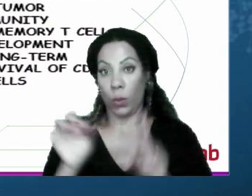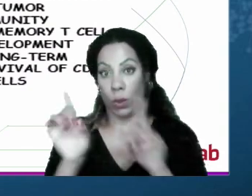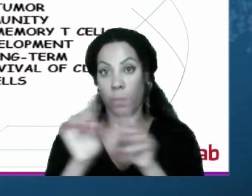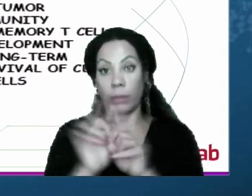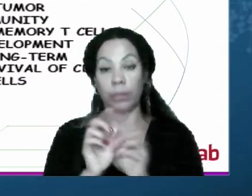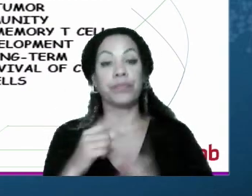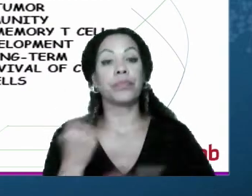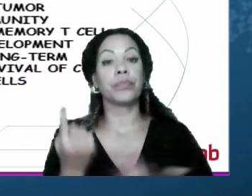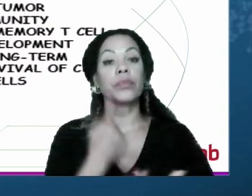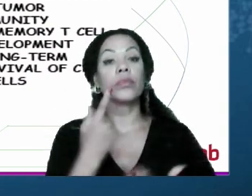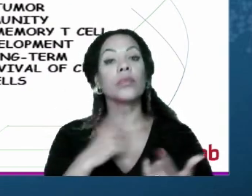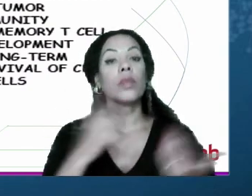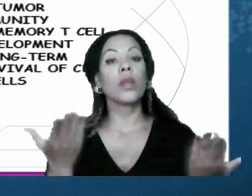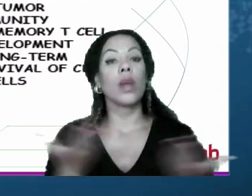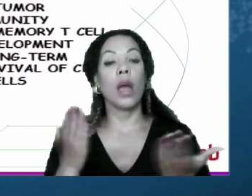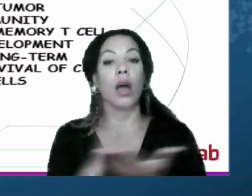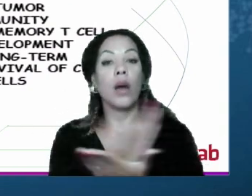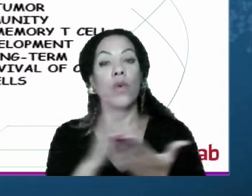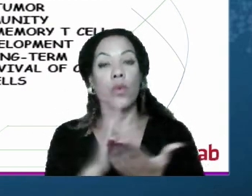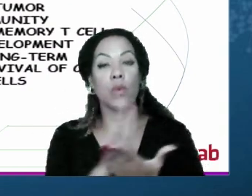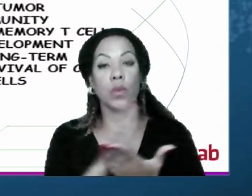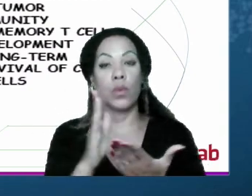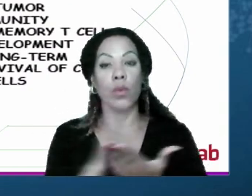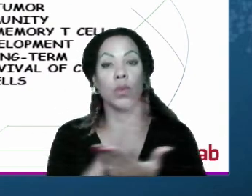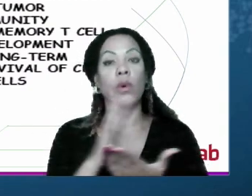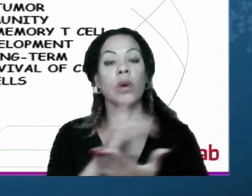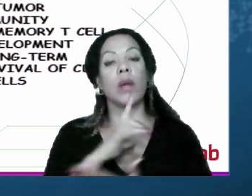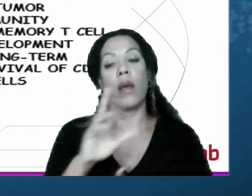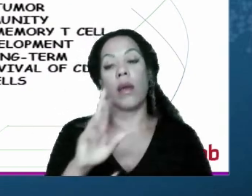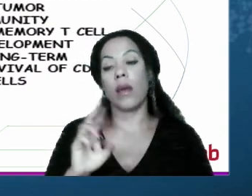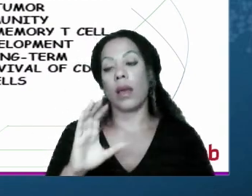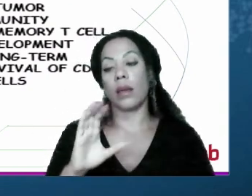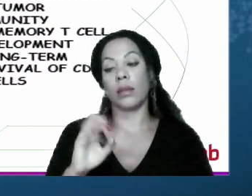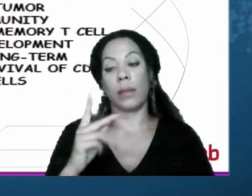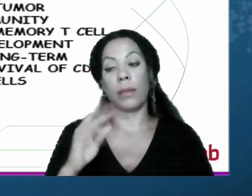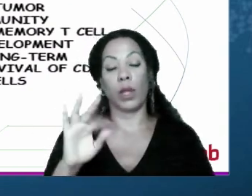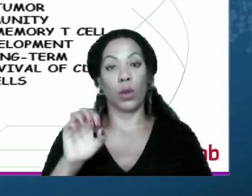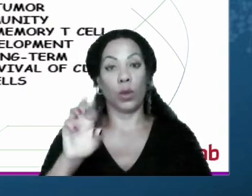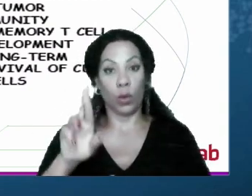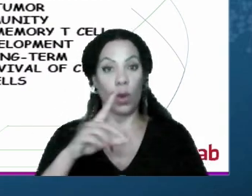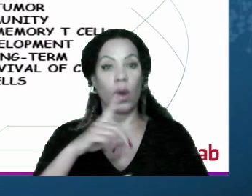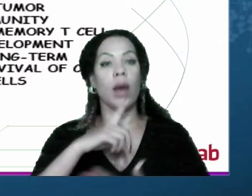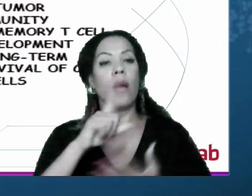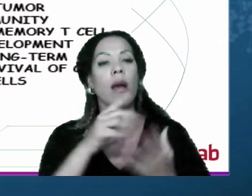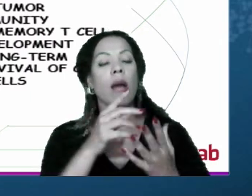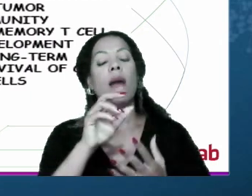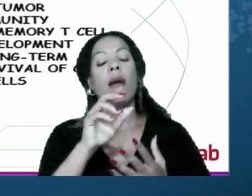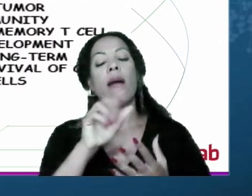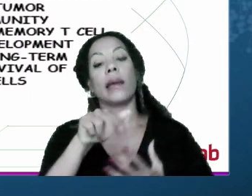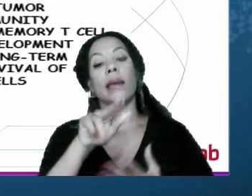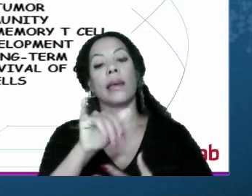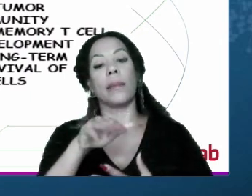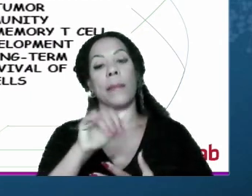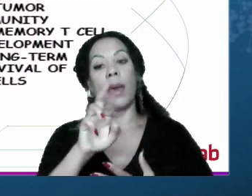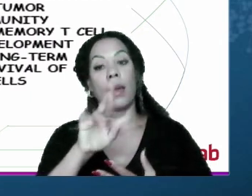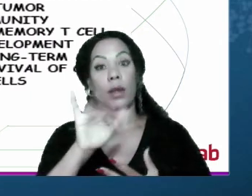temos agora alguns receptores de antígenos quiméricos que foram aprovados, não o